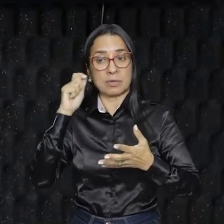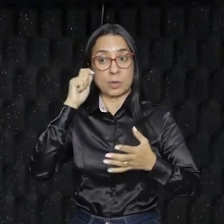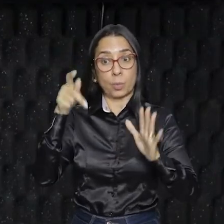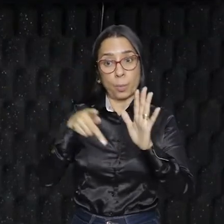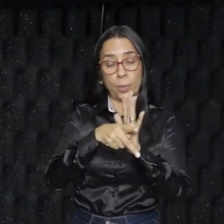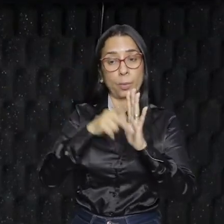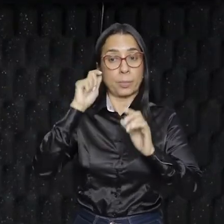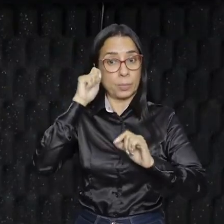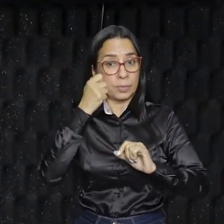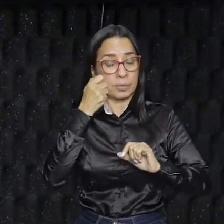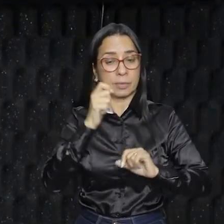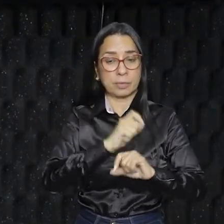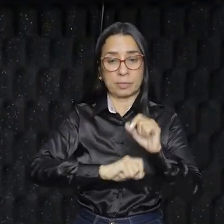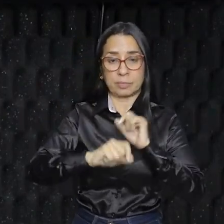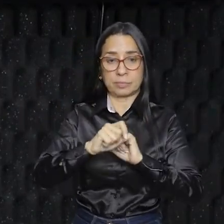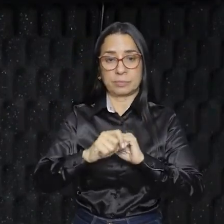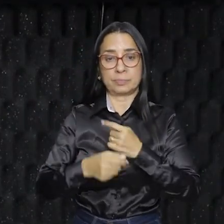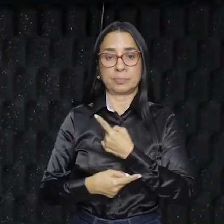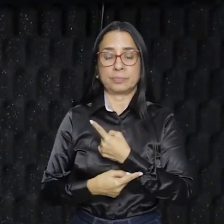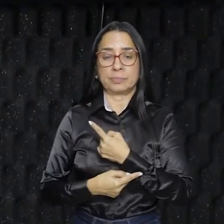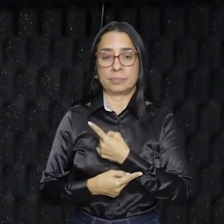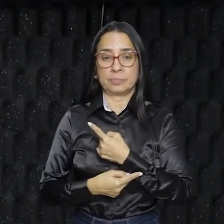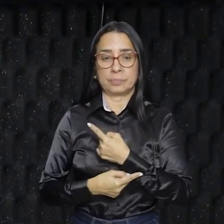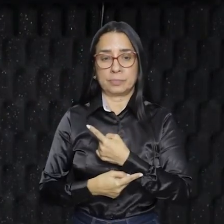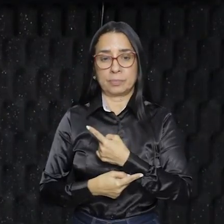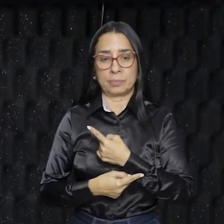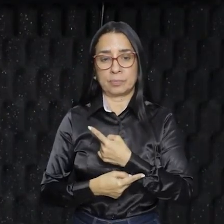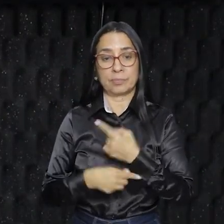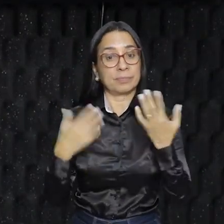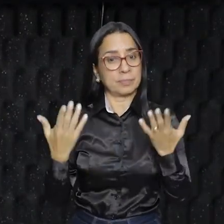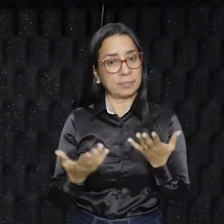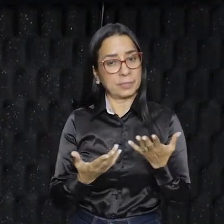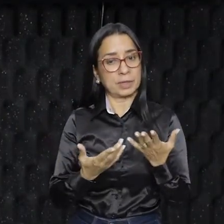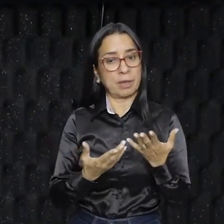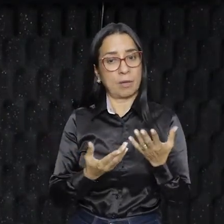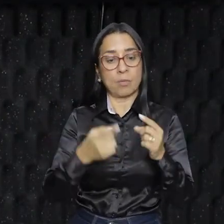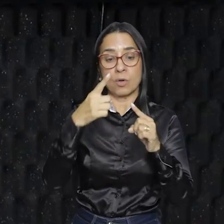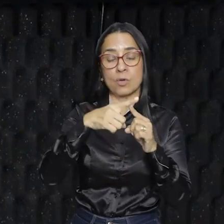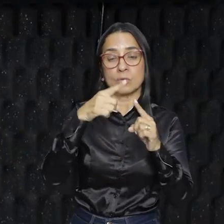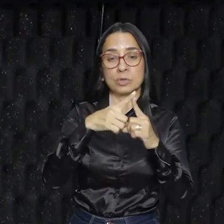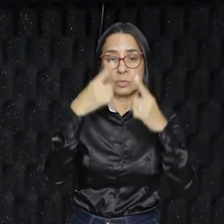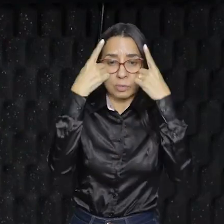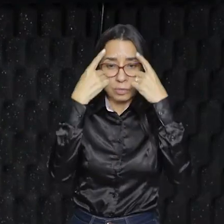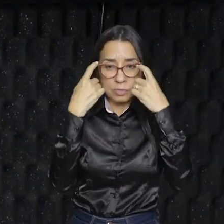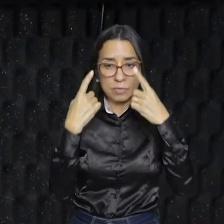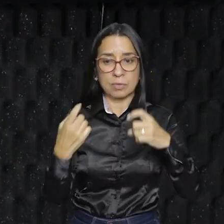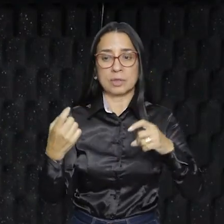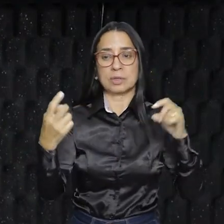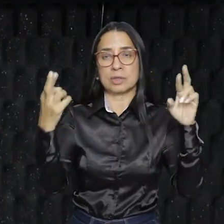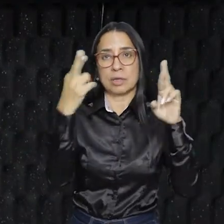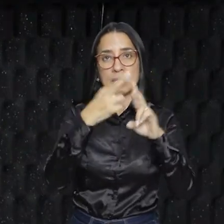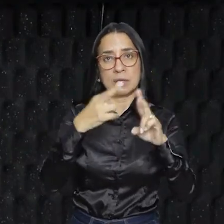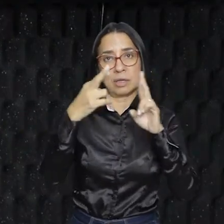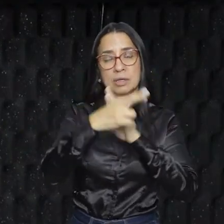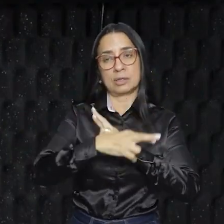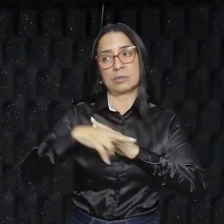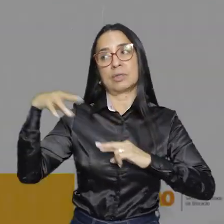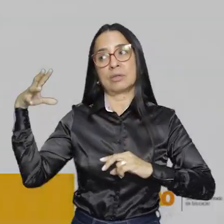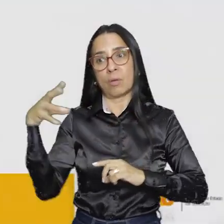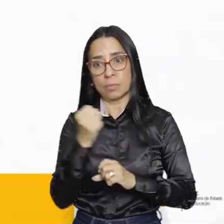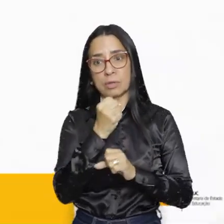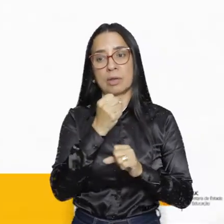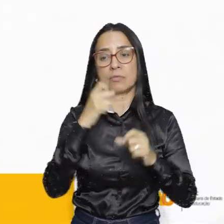devido a essa expansão ultramarina. Tá? Então, as formas de violência relacionadas ao tráfico negreiro no